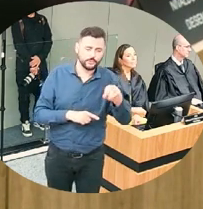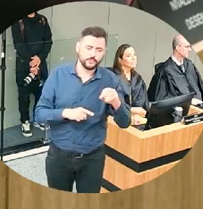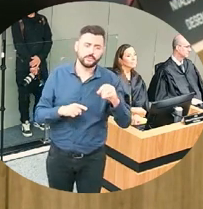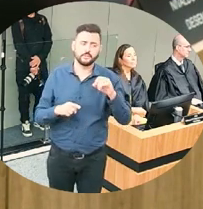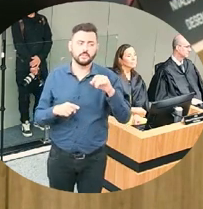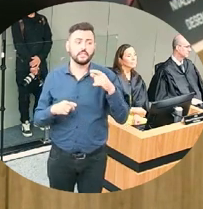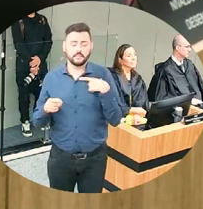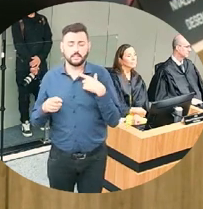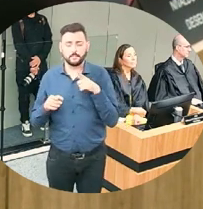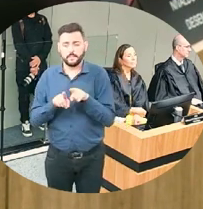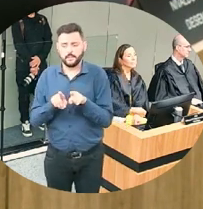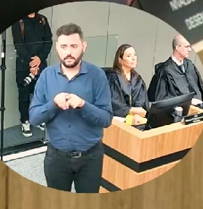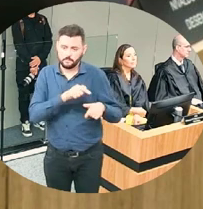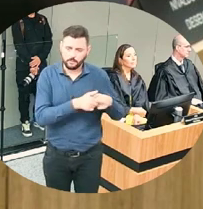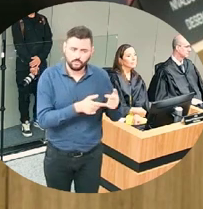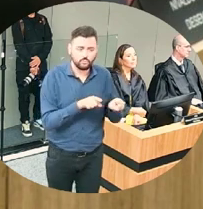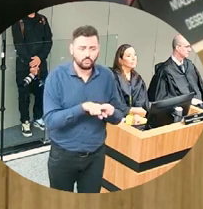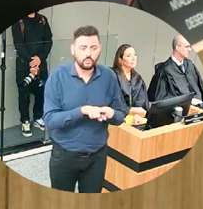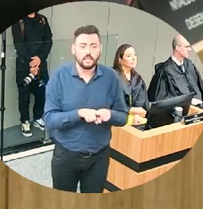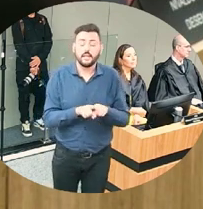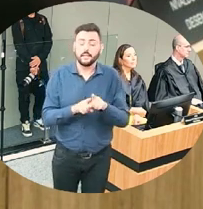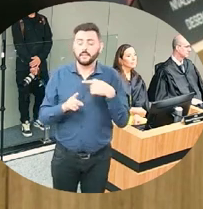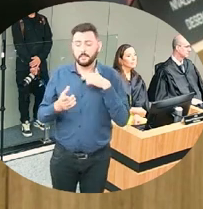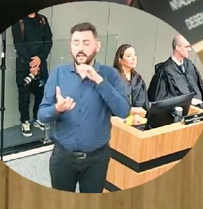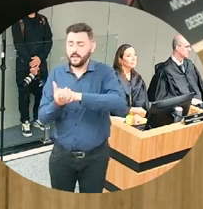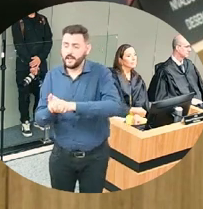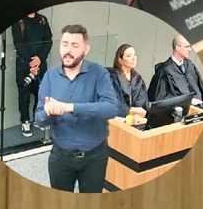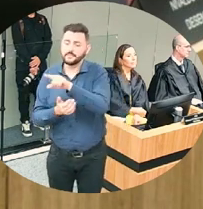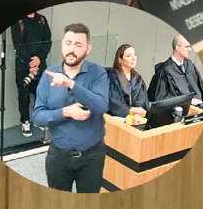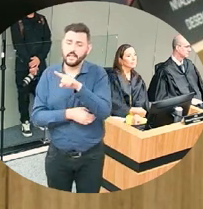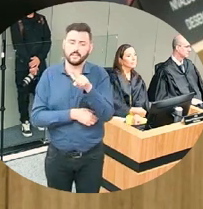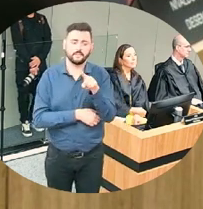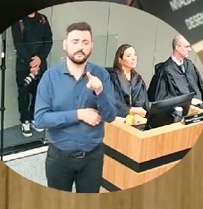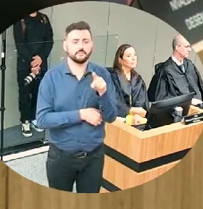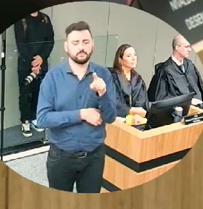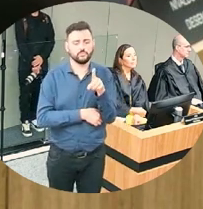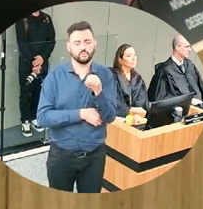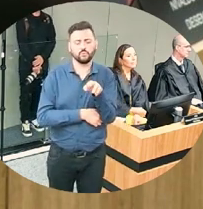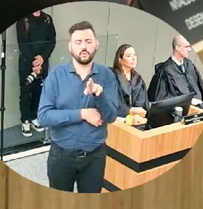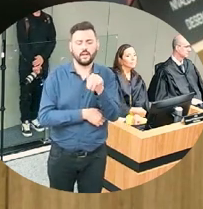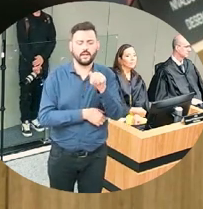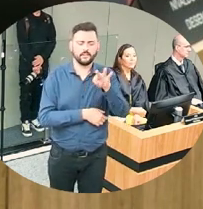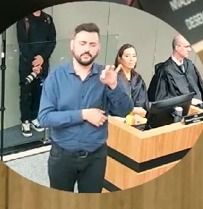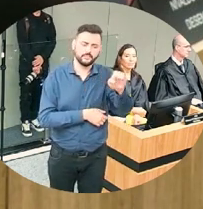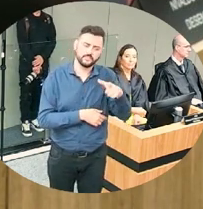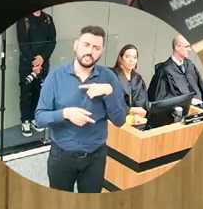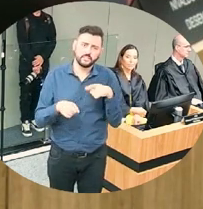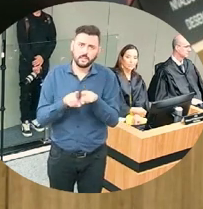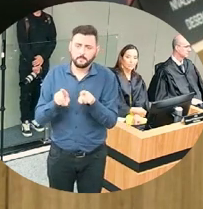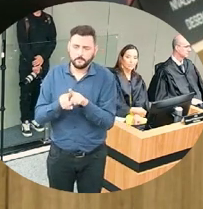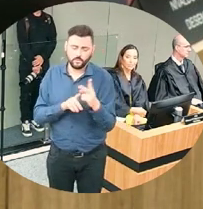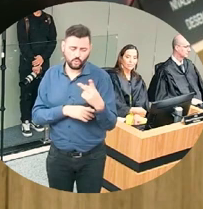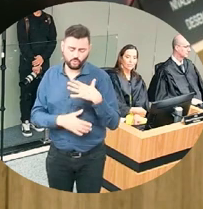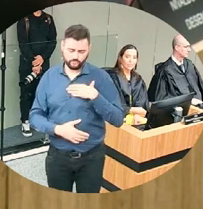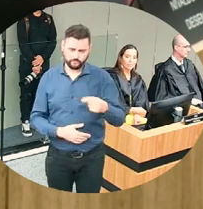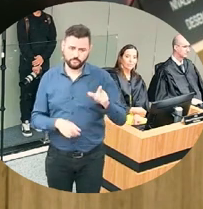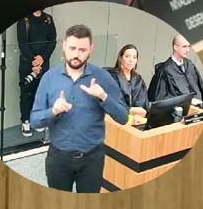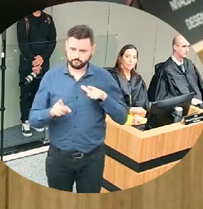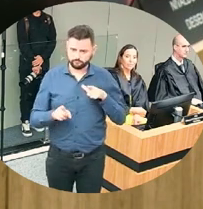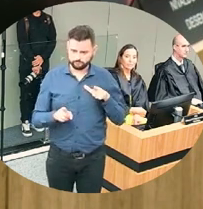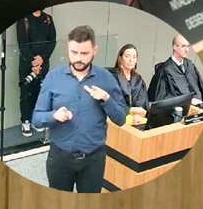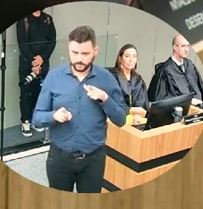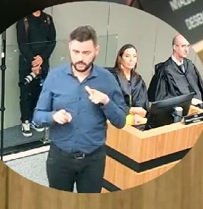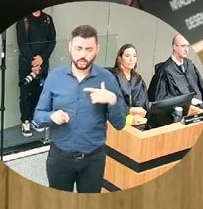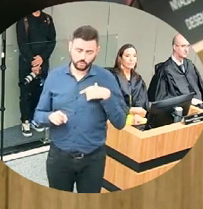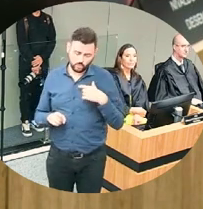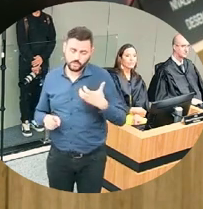com José nieves Gonzales possui dois filhos Raí Duarte de Aguiar e an Duarte de Aguiar